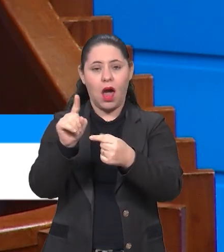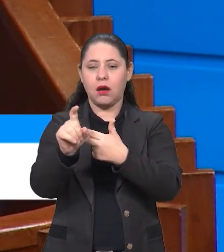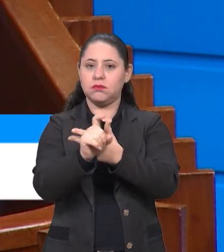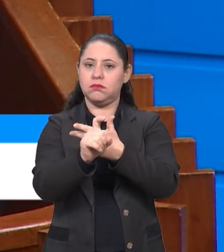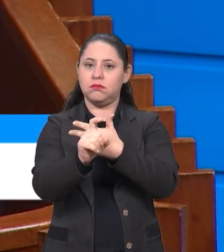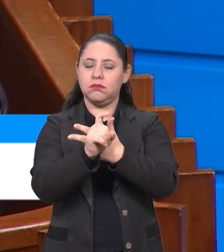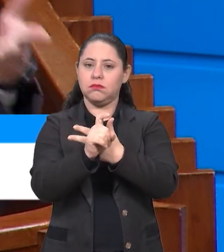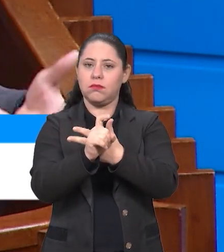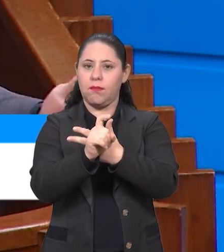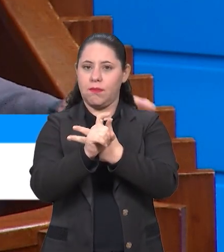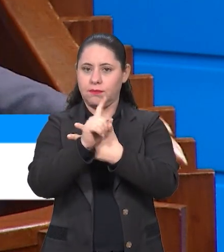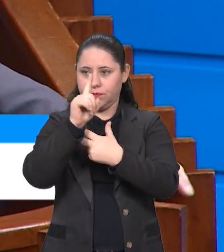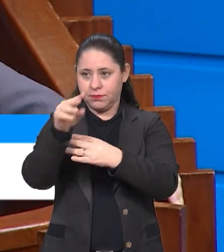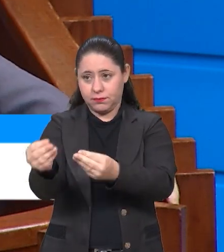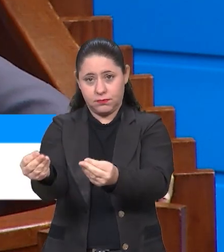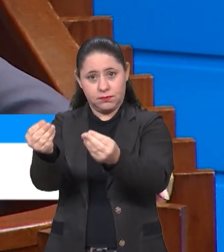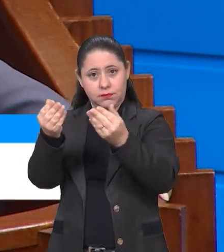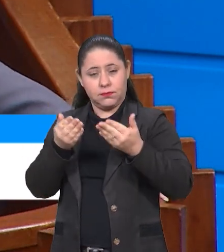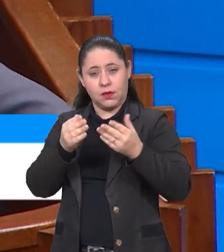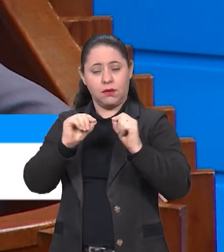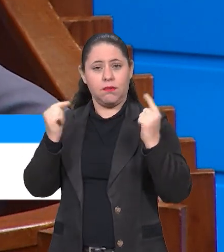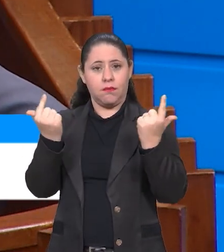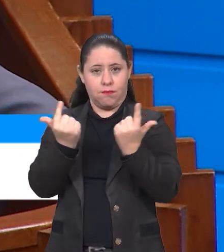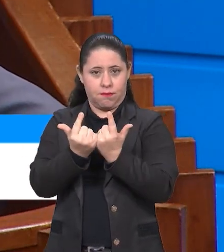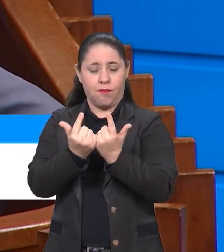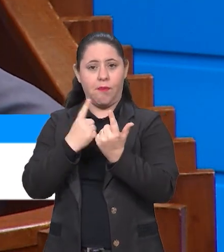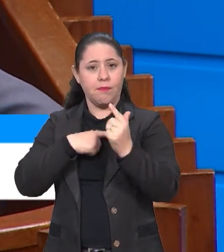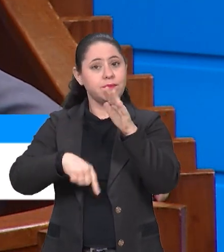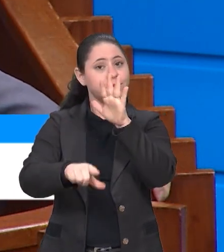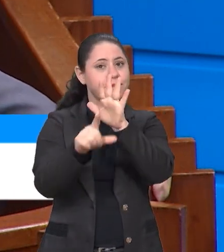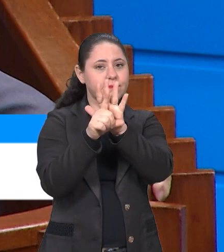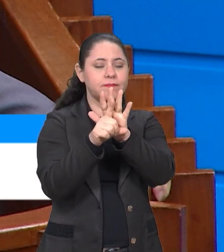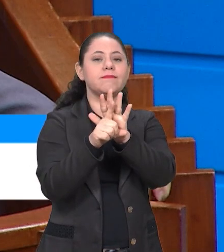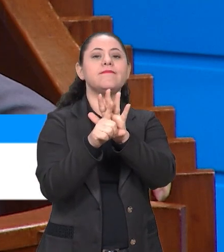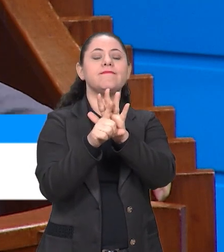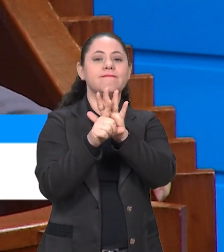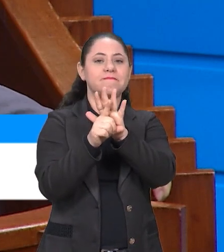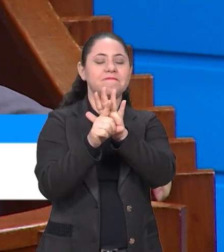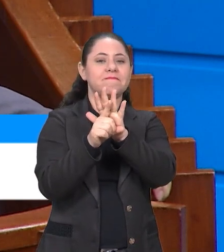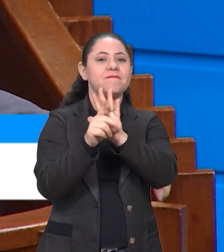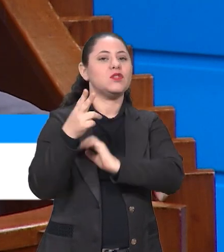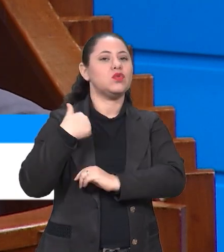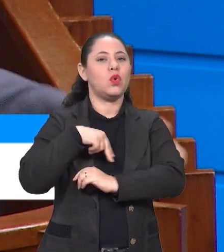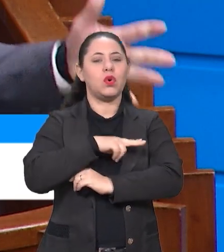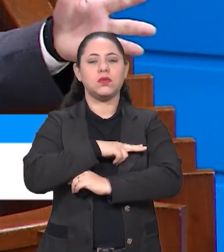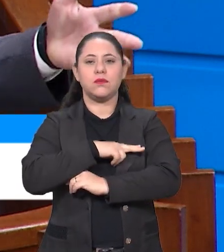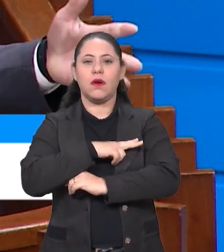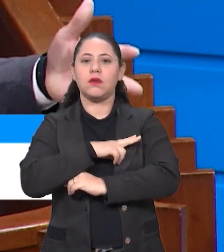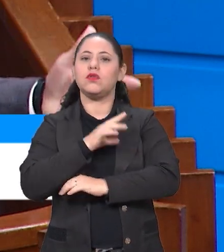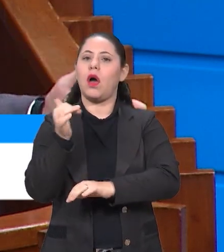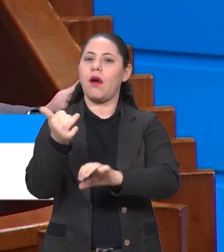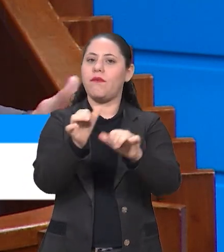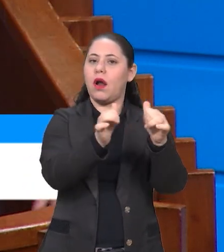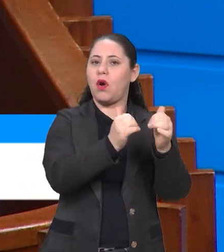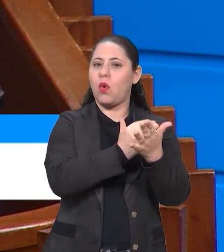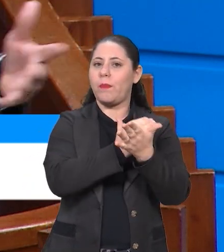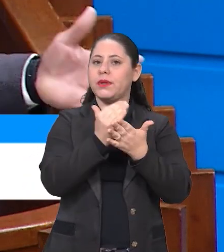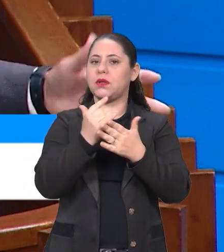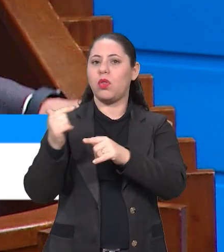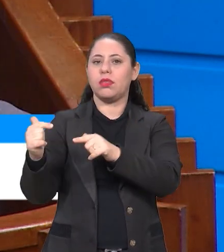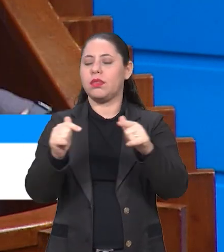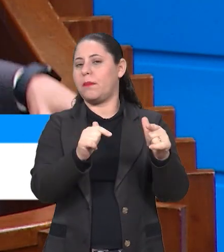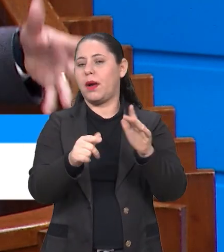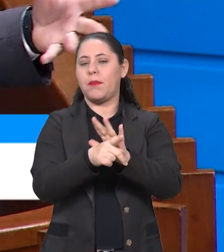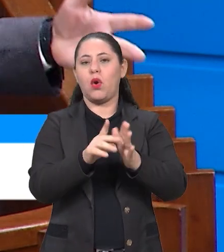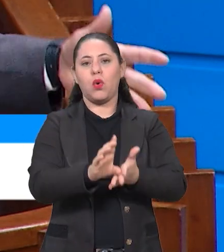lá no Poder Executivo, ele encaminhará para a Assembleia Legislativa uma lei, e nós aqui vamos já